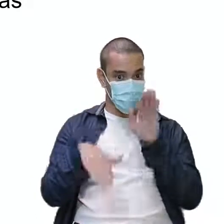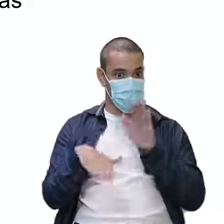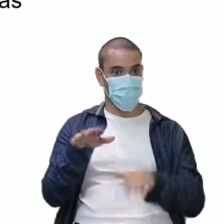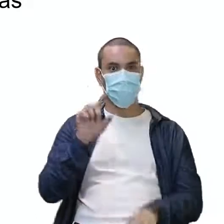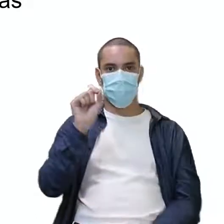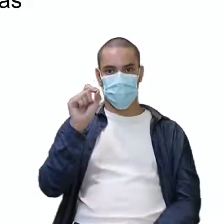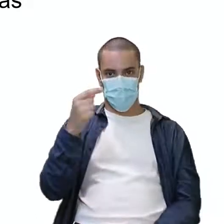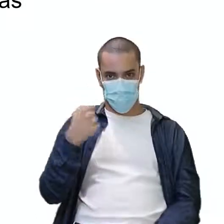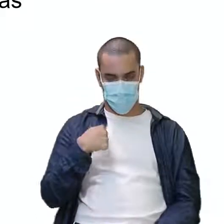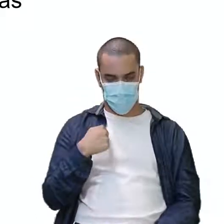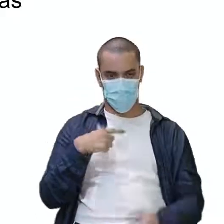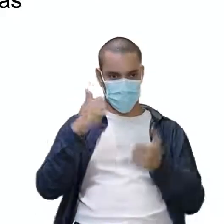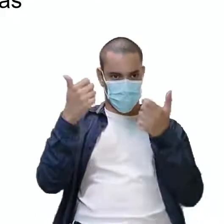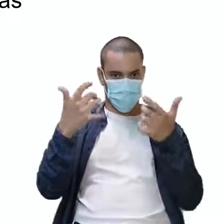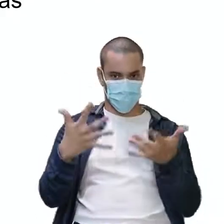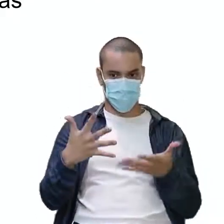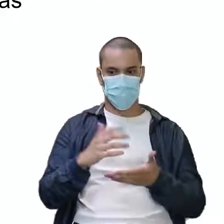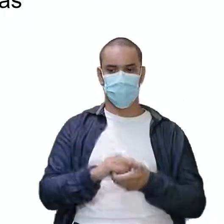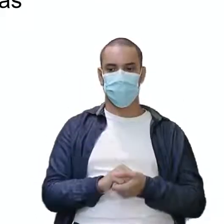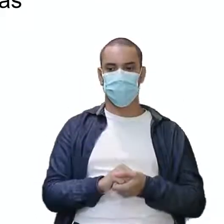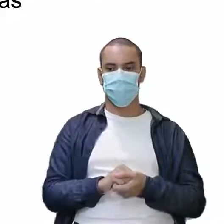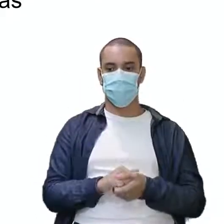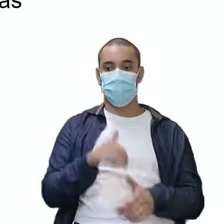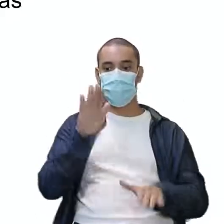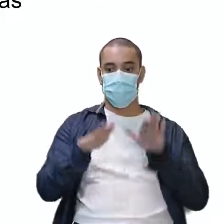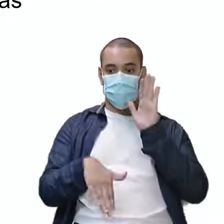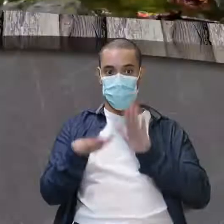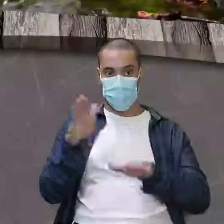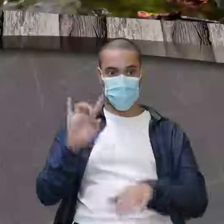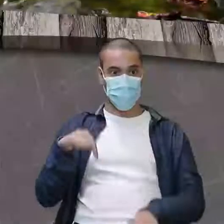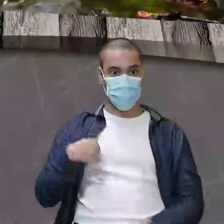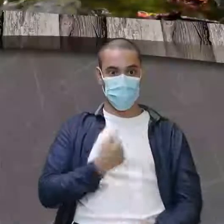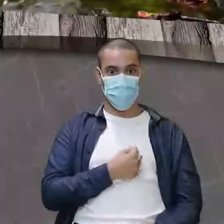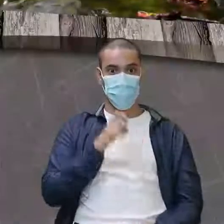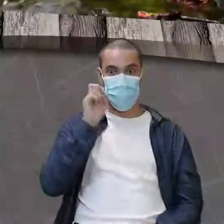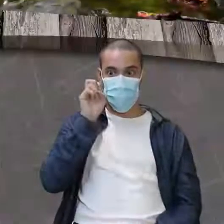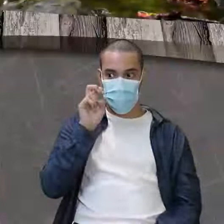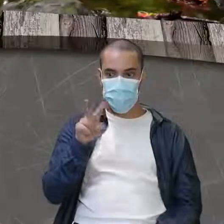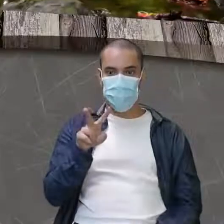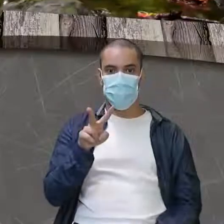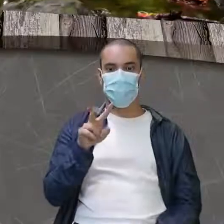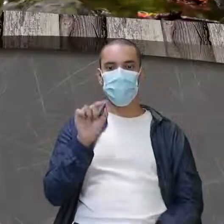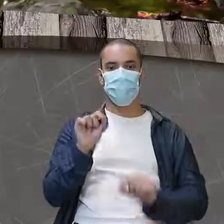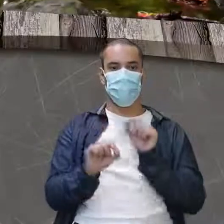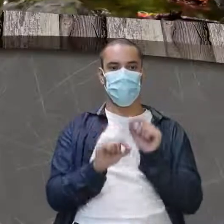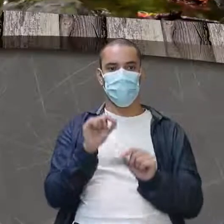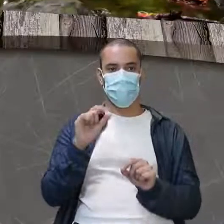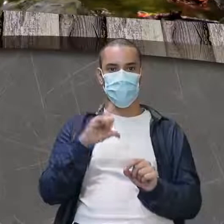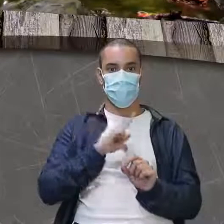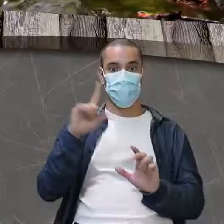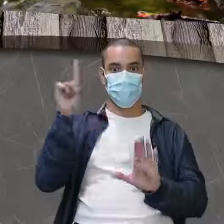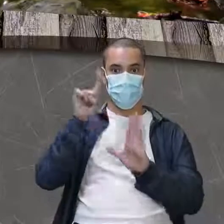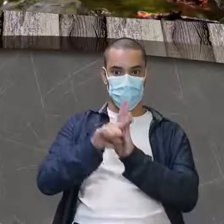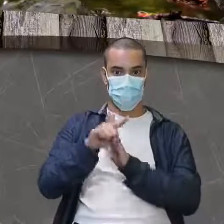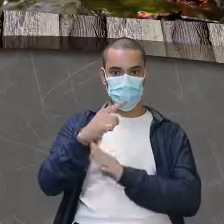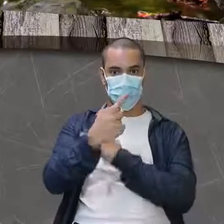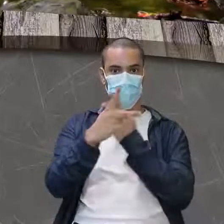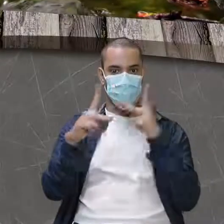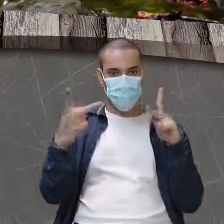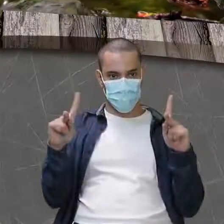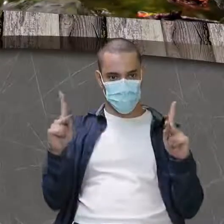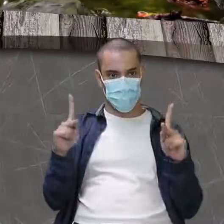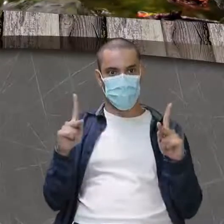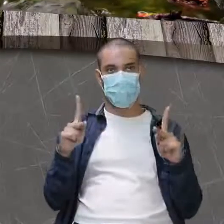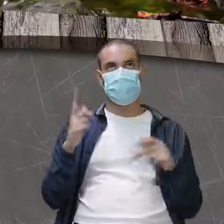olha aqui para mim, né? Às vezes você vai sair uma questão para você